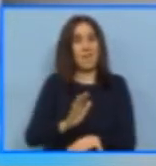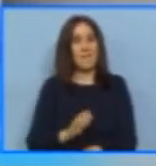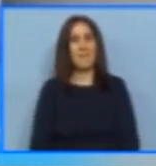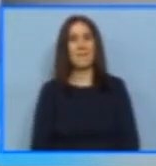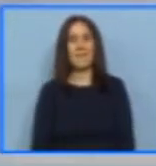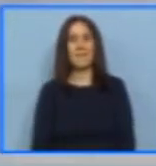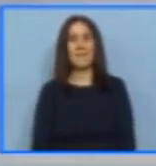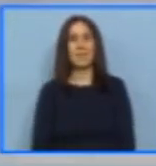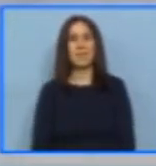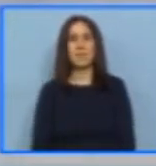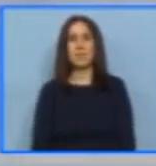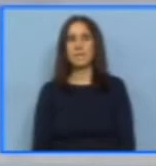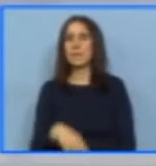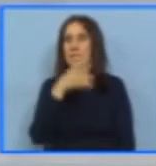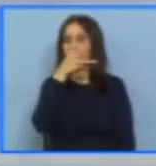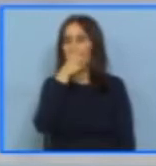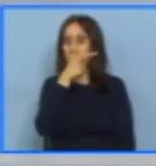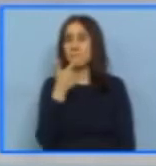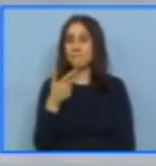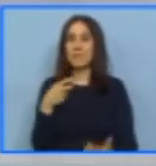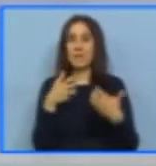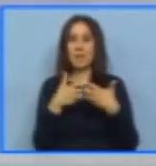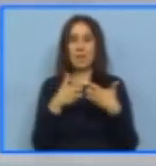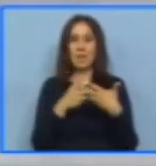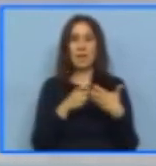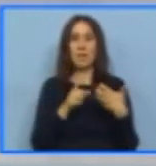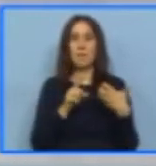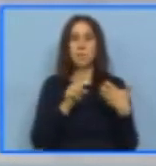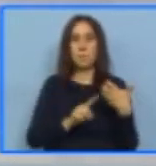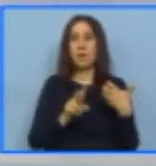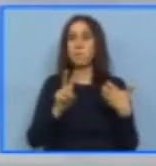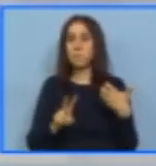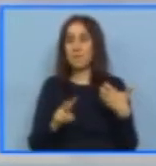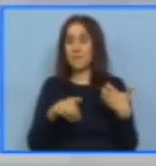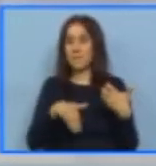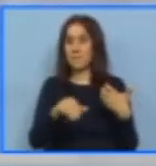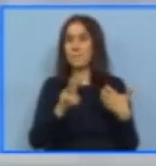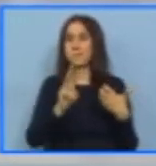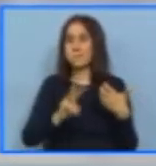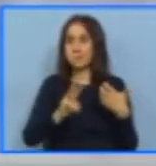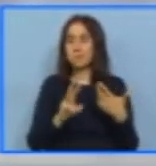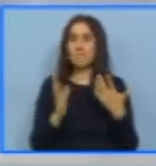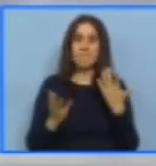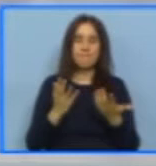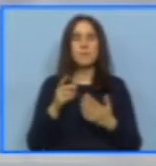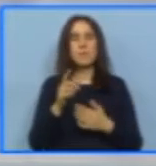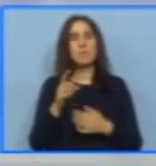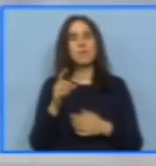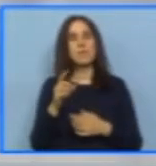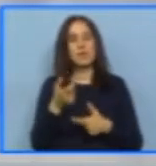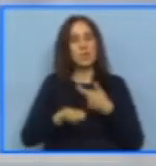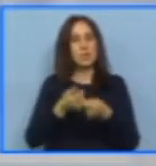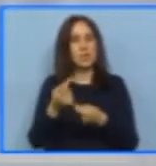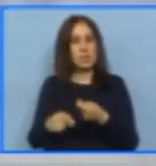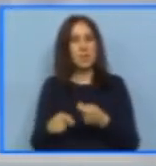infelizmente, enfim, foi a Primeira Guerra Mundial, foi a Segunda e temos uma terceira aí aos pedaços, onde a mensagem de Fátima também se pode